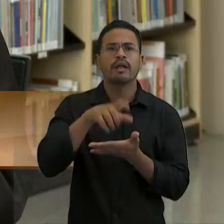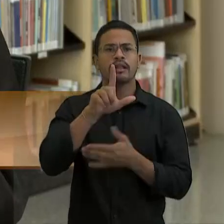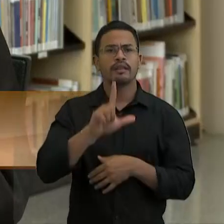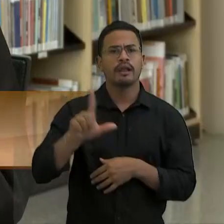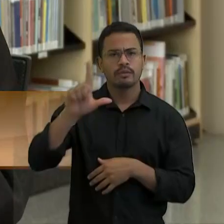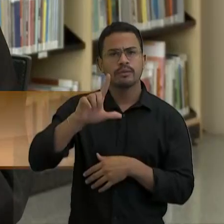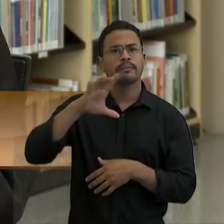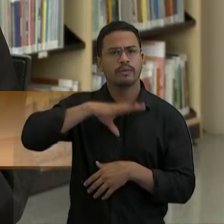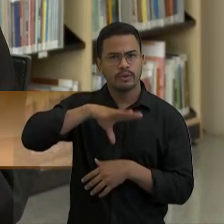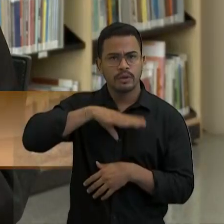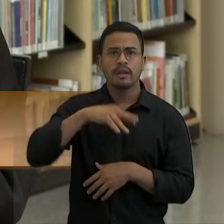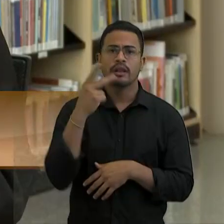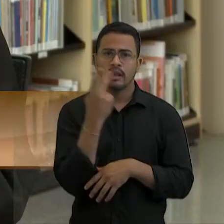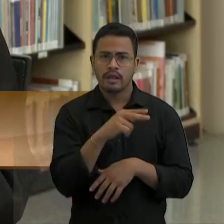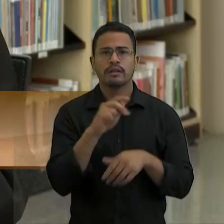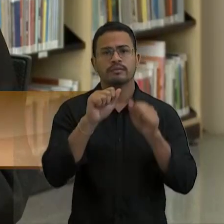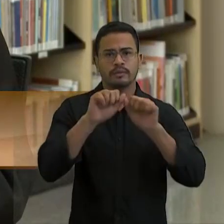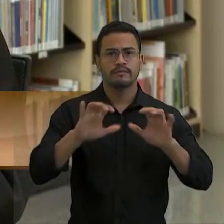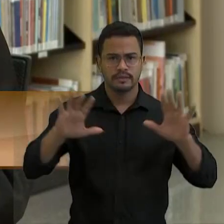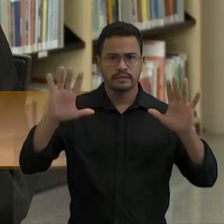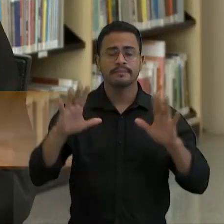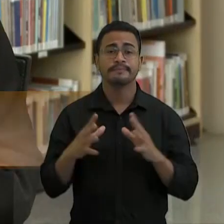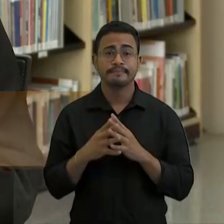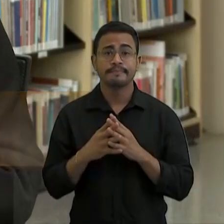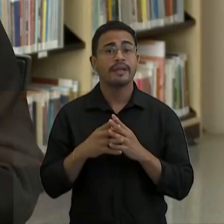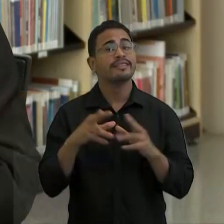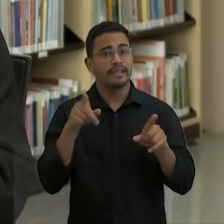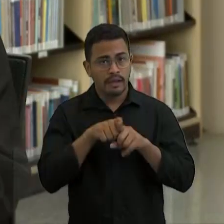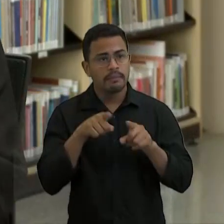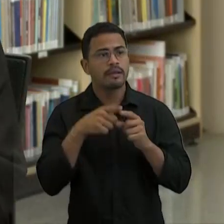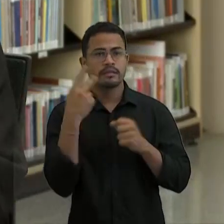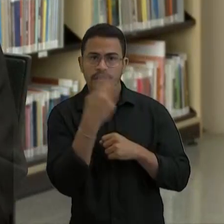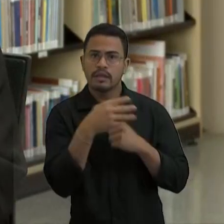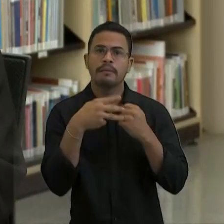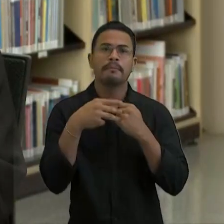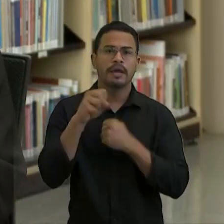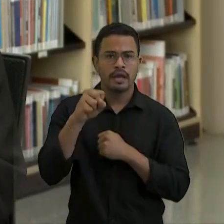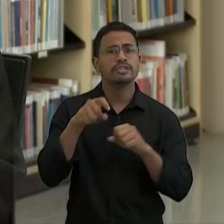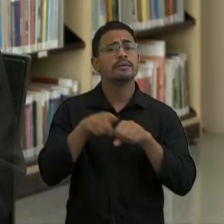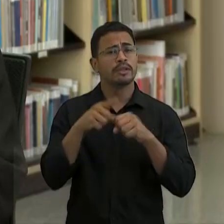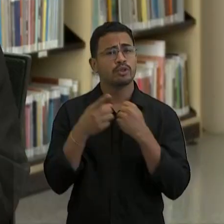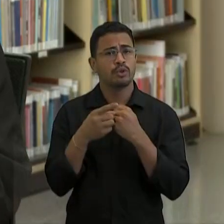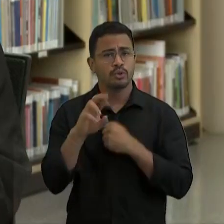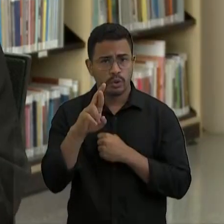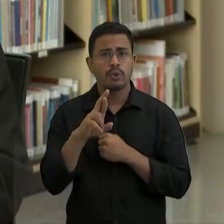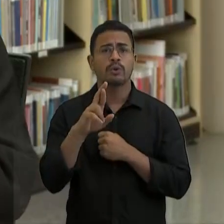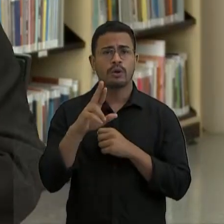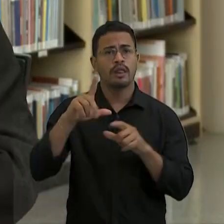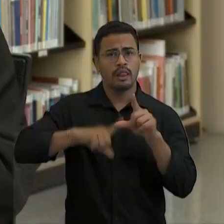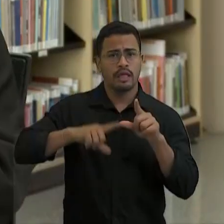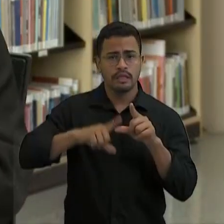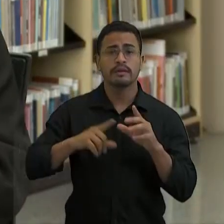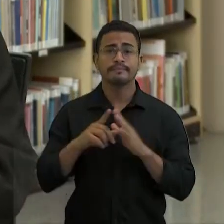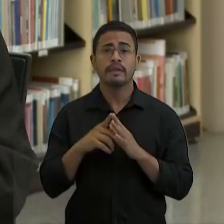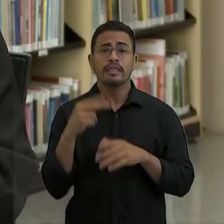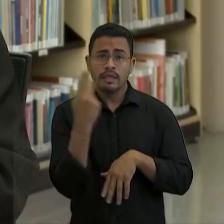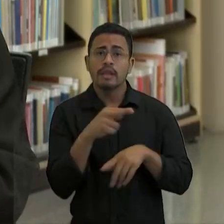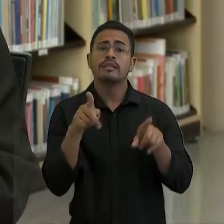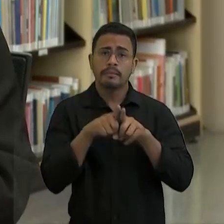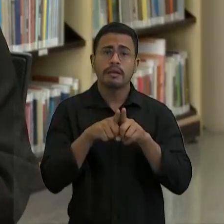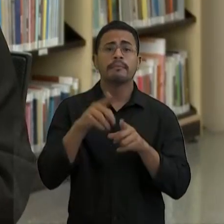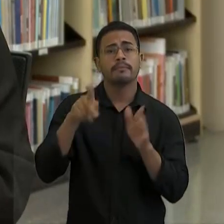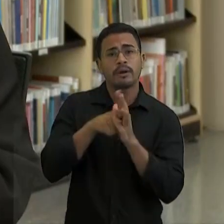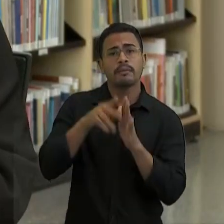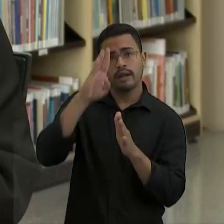da Universidade Federal do Ceará, é mestre e doutor em letras, é membro da Academia Cearense